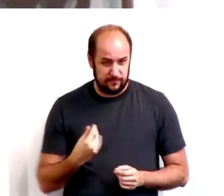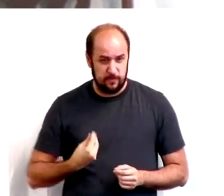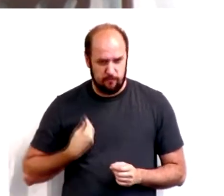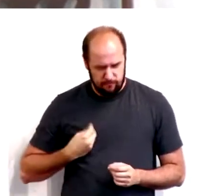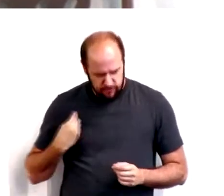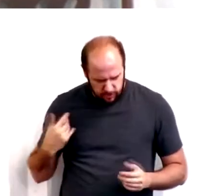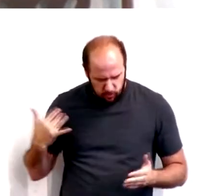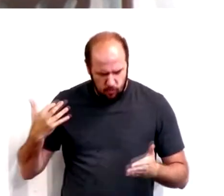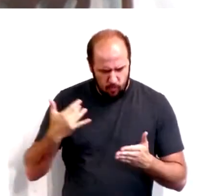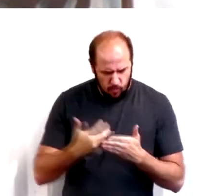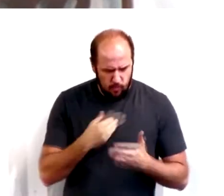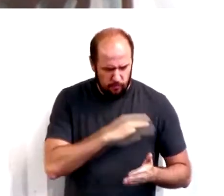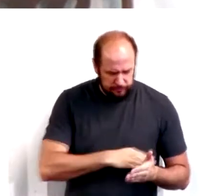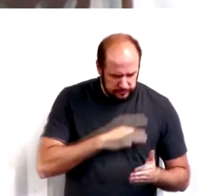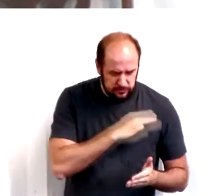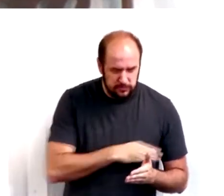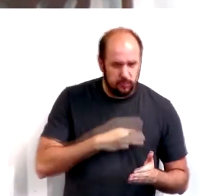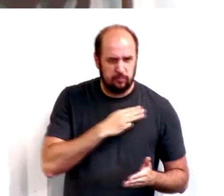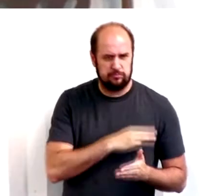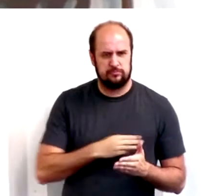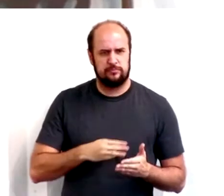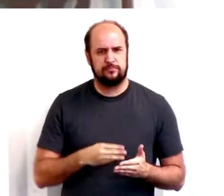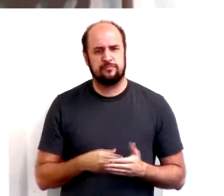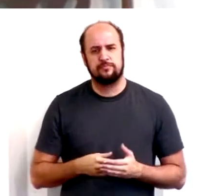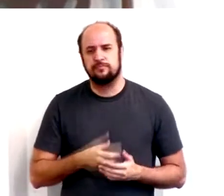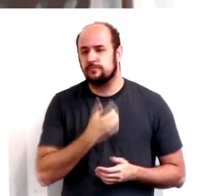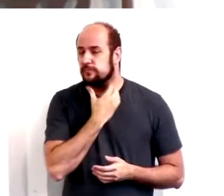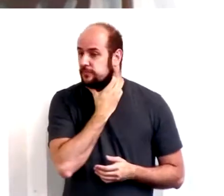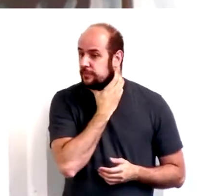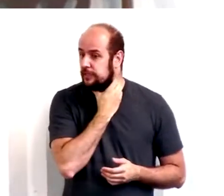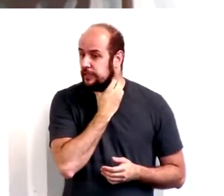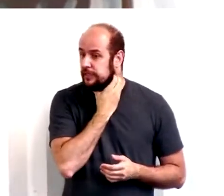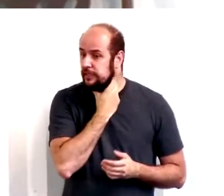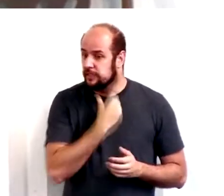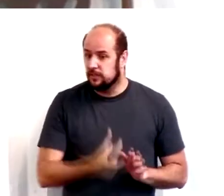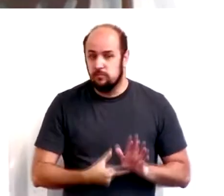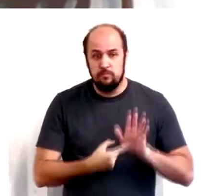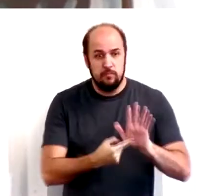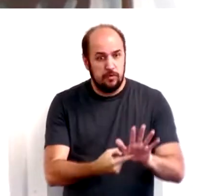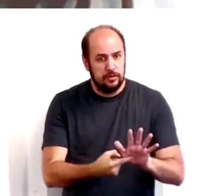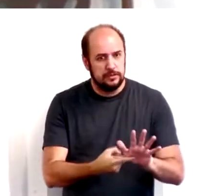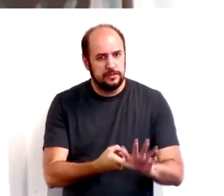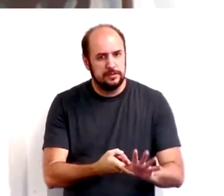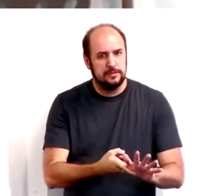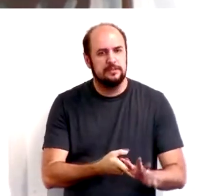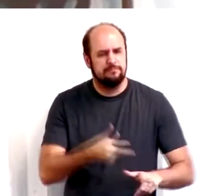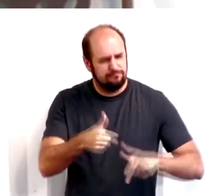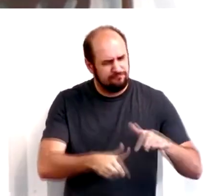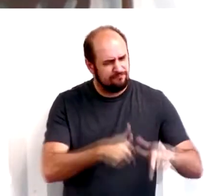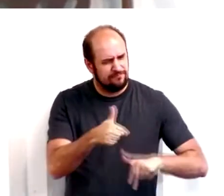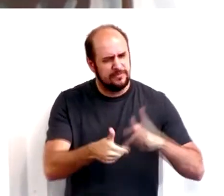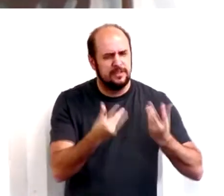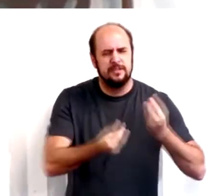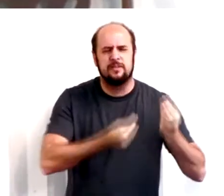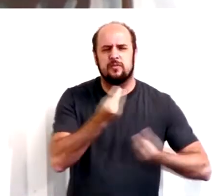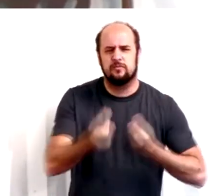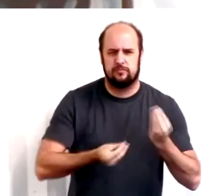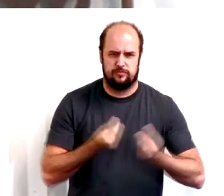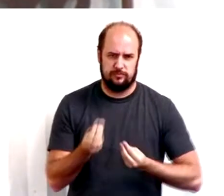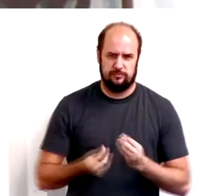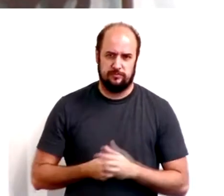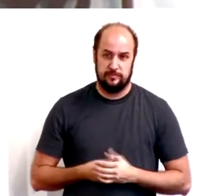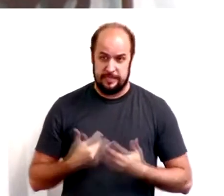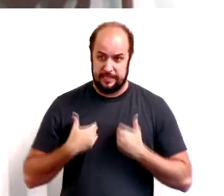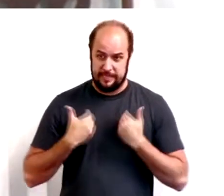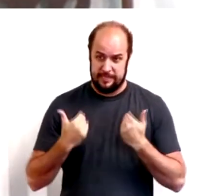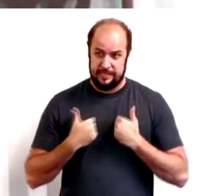da caminhada missionária esse irmão. Ele mostrou a ele como servir. E ele se alegrou